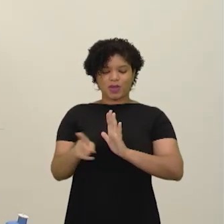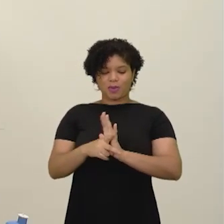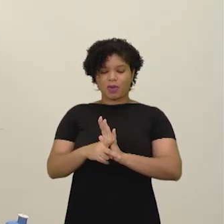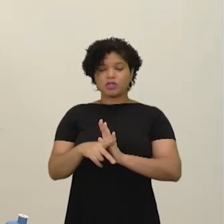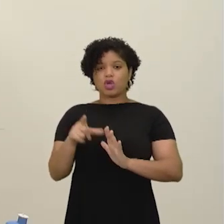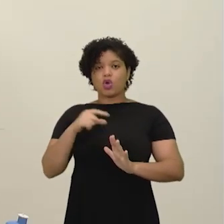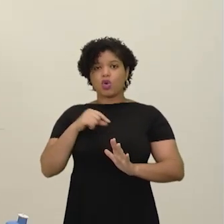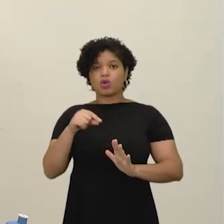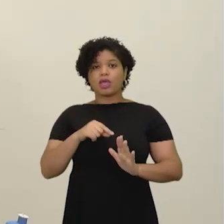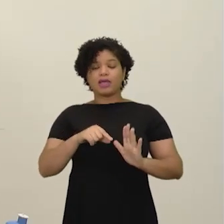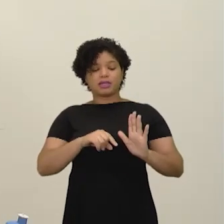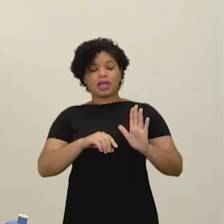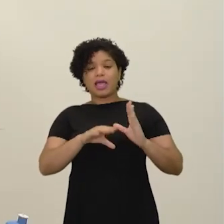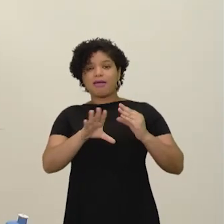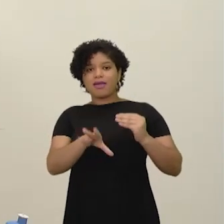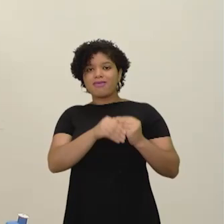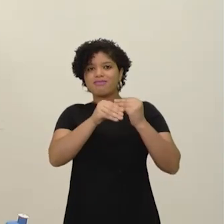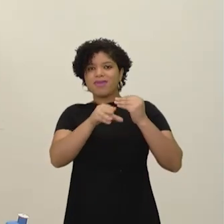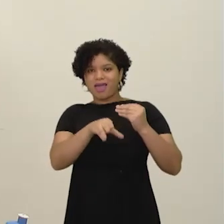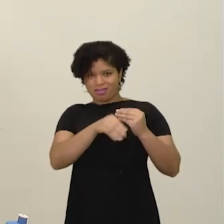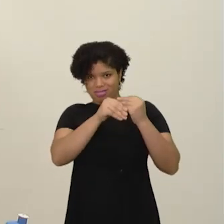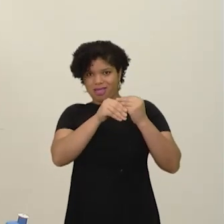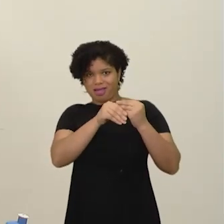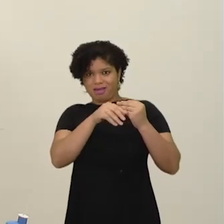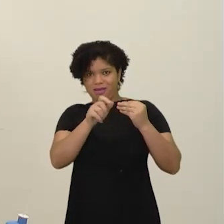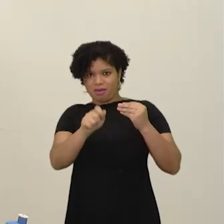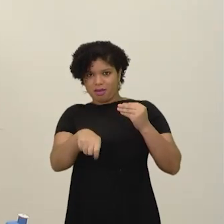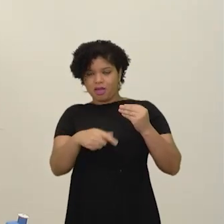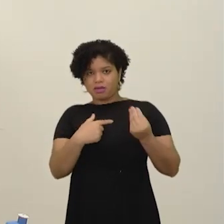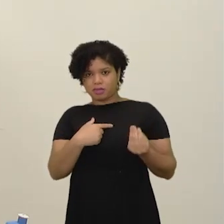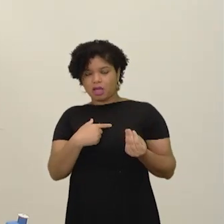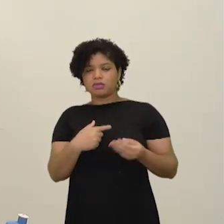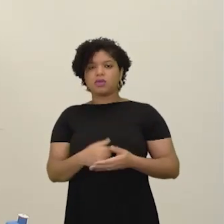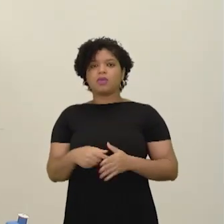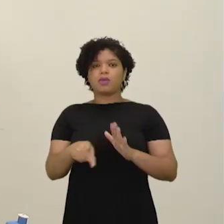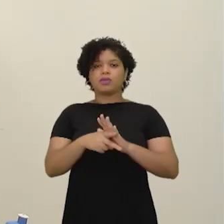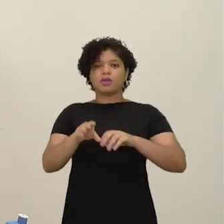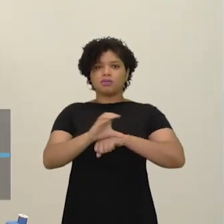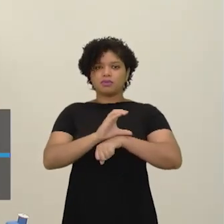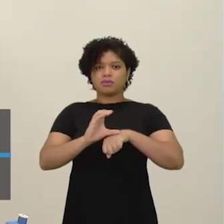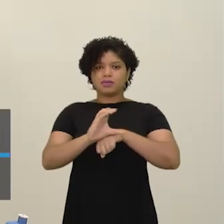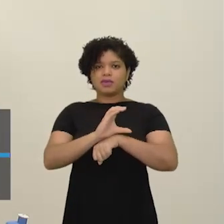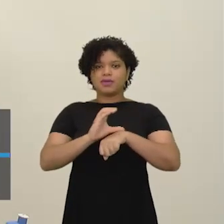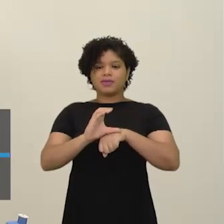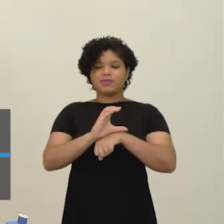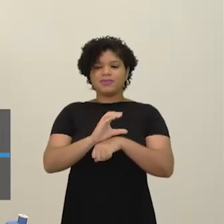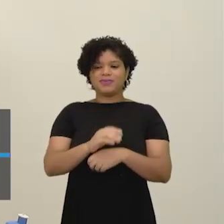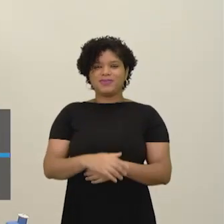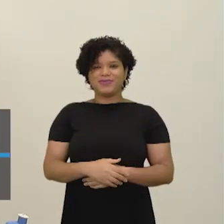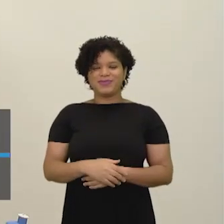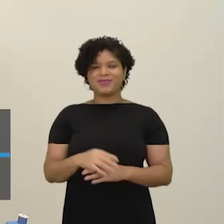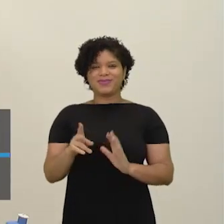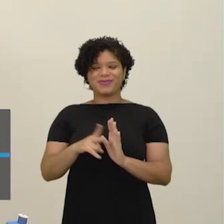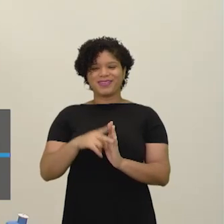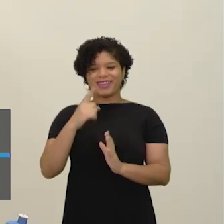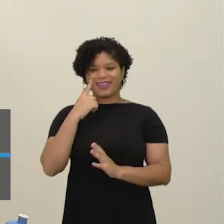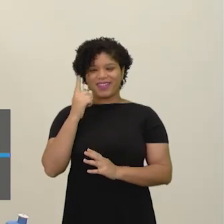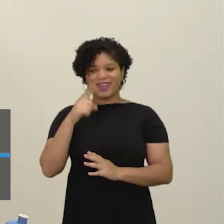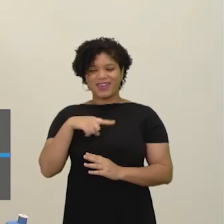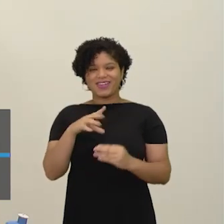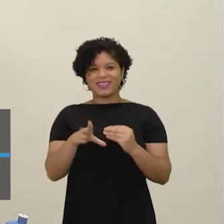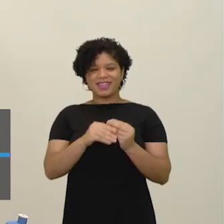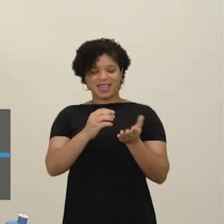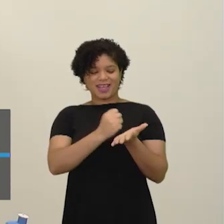de emendas na Constituição. Então, a sociedade civil pôde participar. Então, qualquer pessoa poderia, lá no correio, preencher